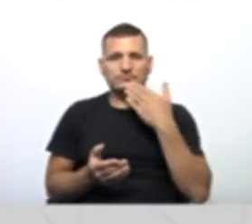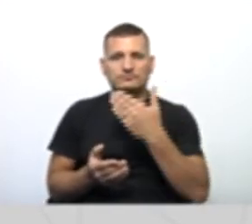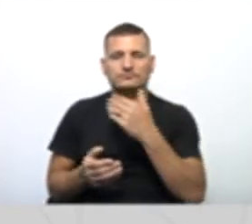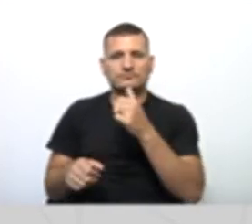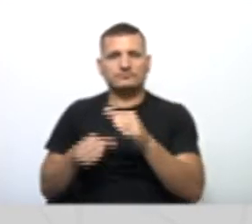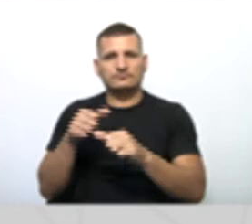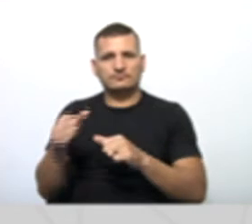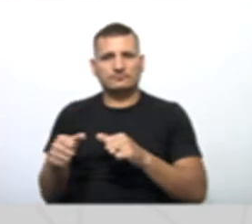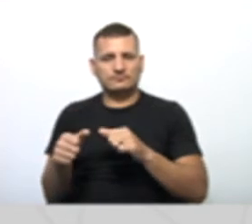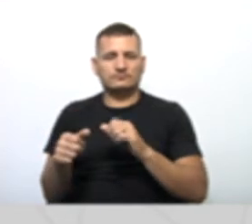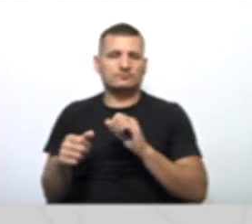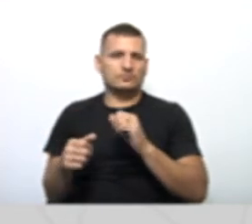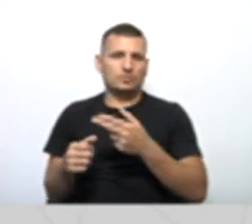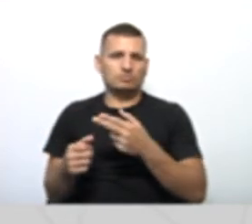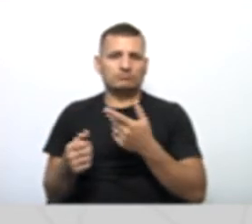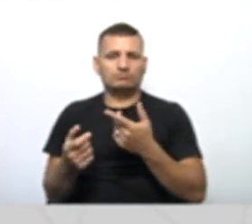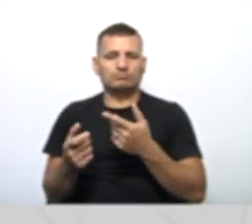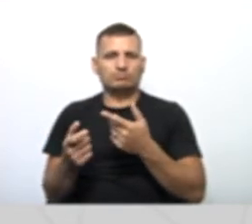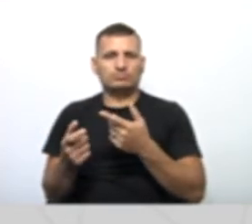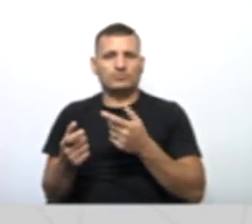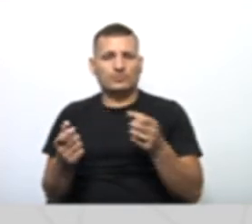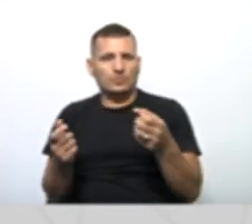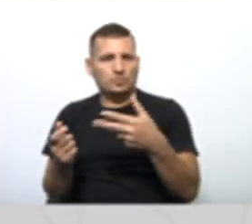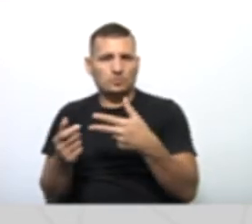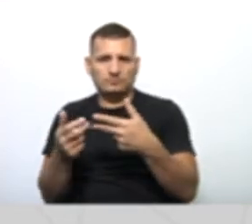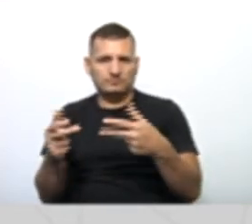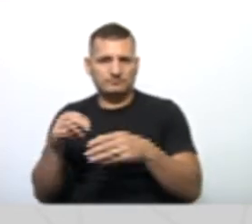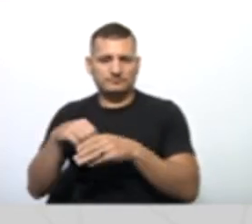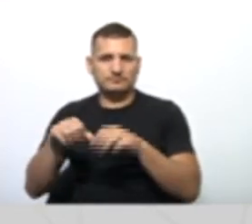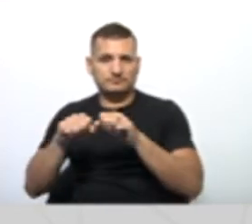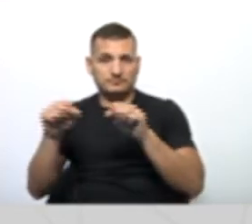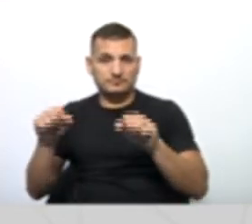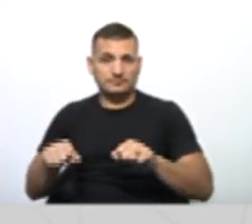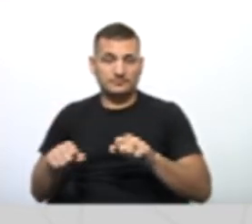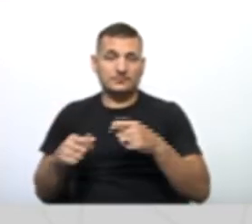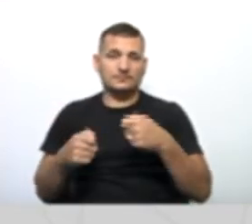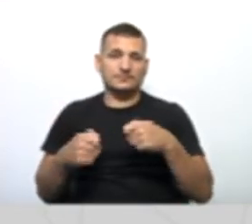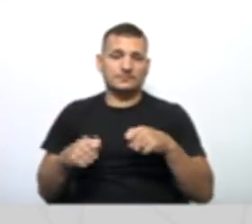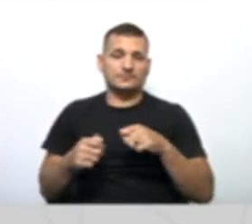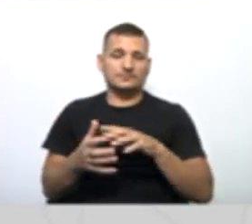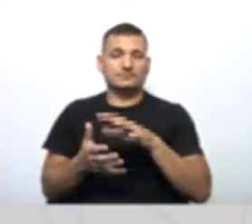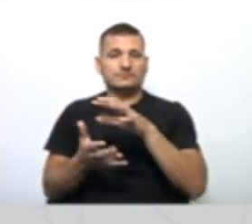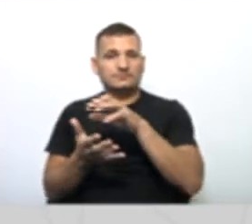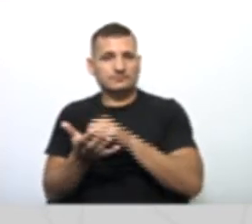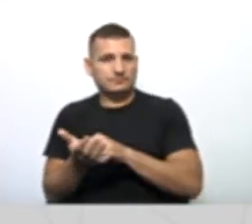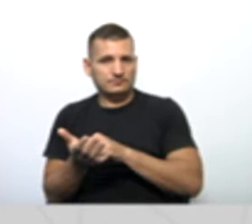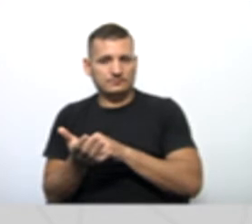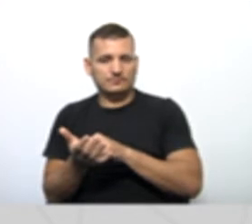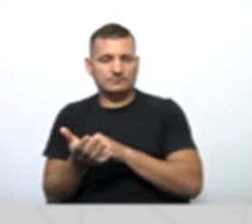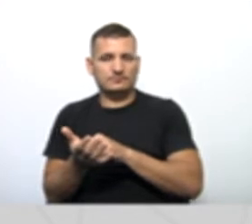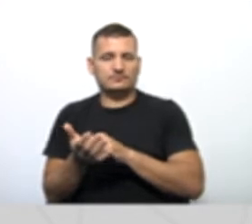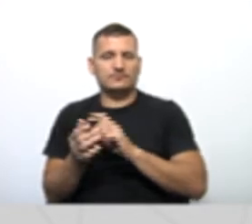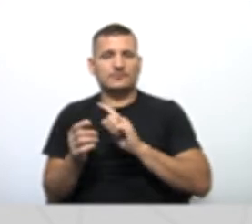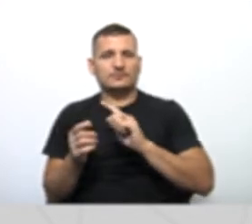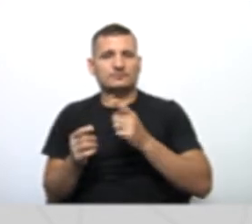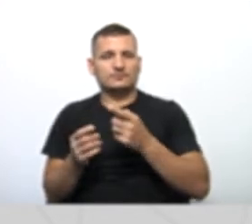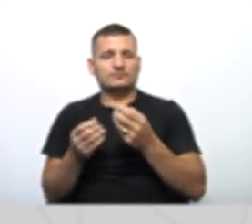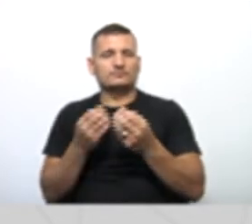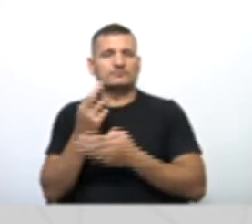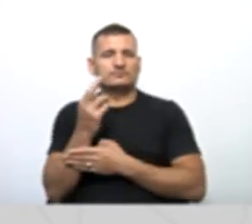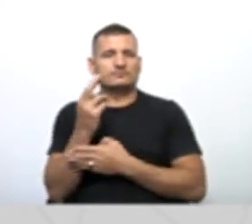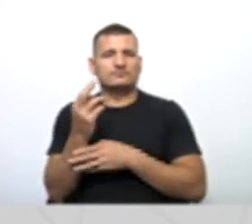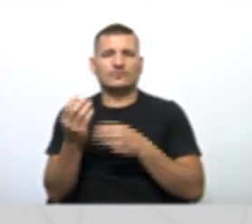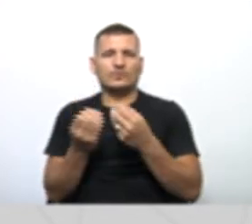alteração, uma ferramenta nova, etc., essa solicitação tem que ser registrada e tomar-se a decisão de como